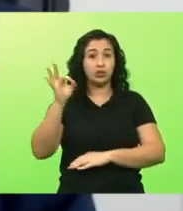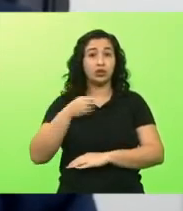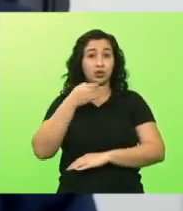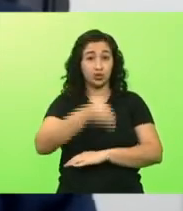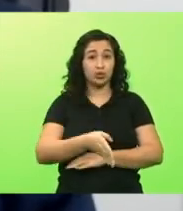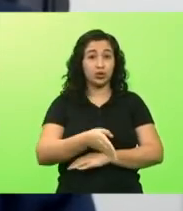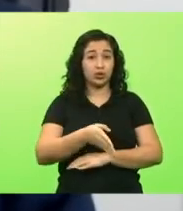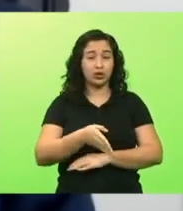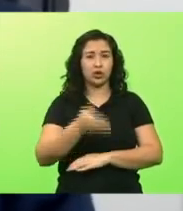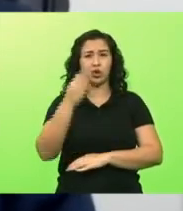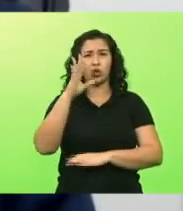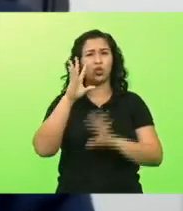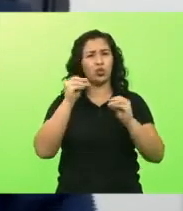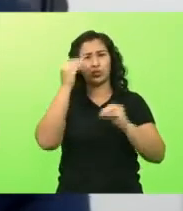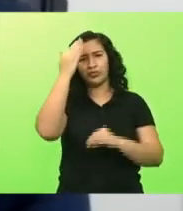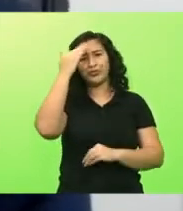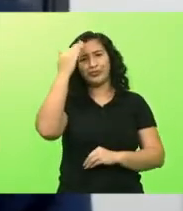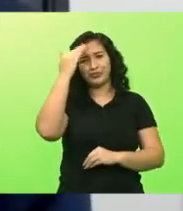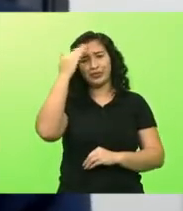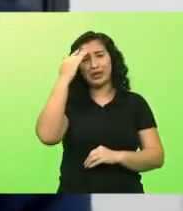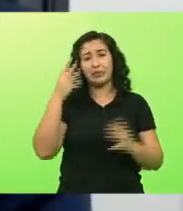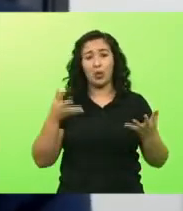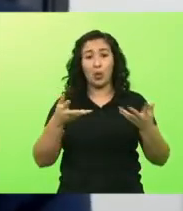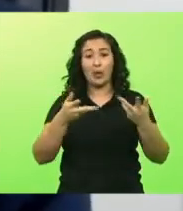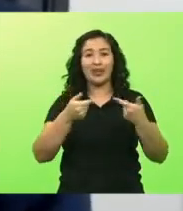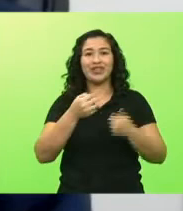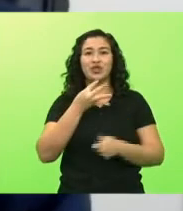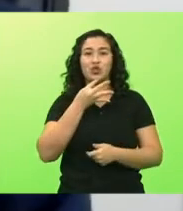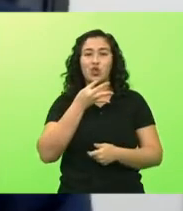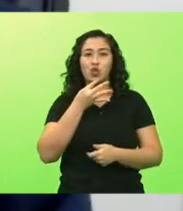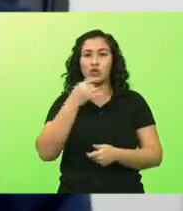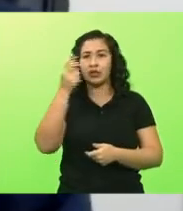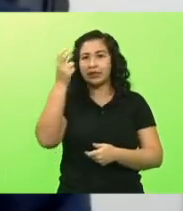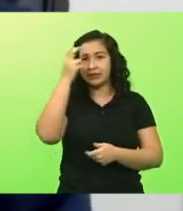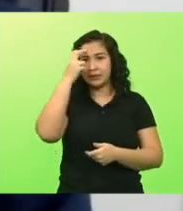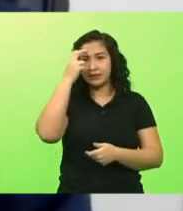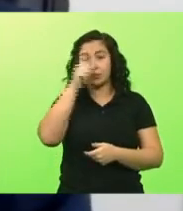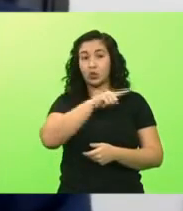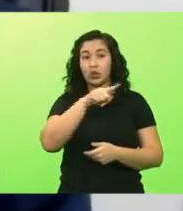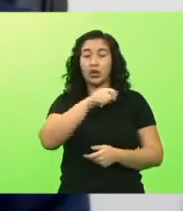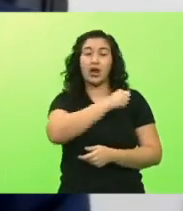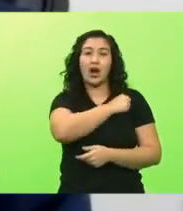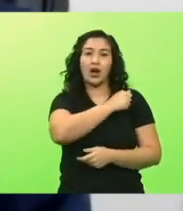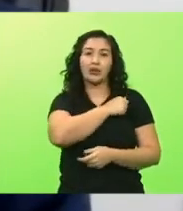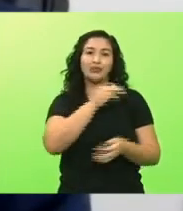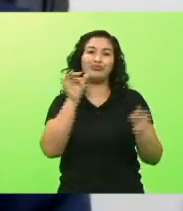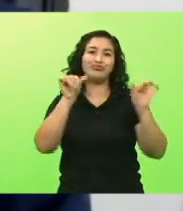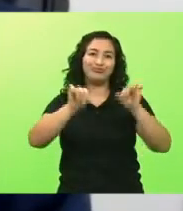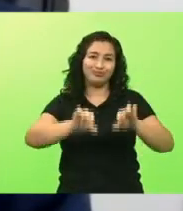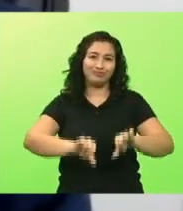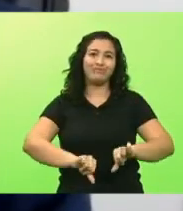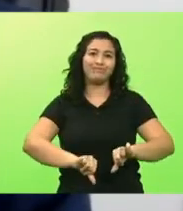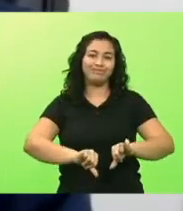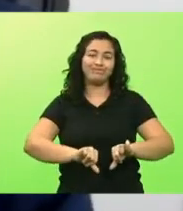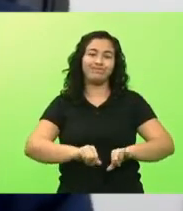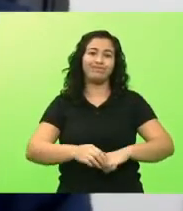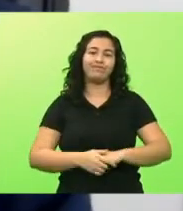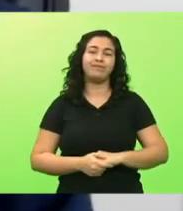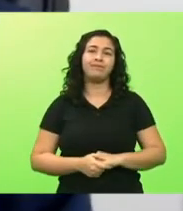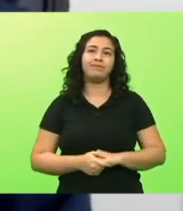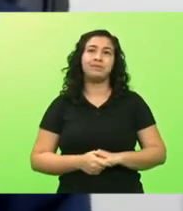qualidade do conhecimento dos nossos alunos, infelizmente, ainda é muito precária.